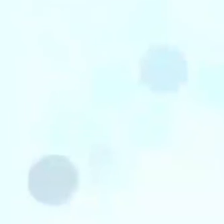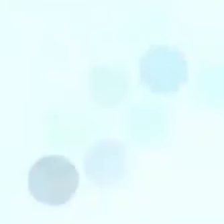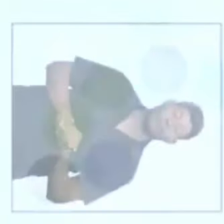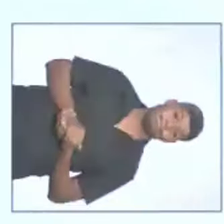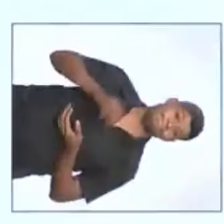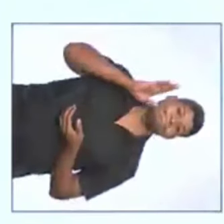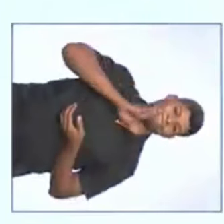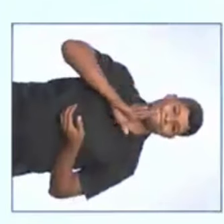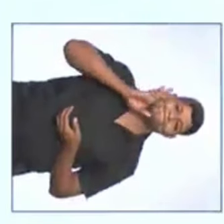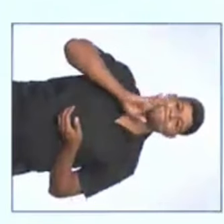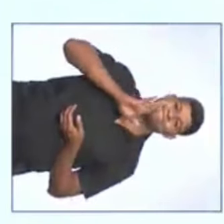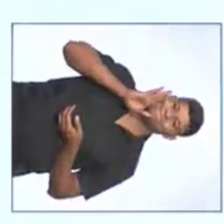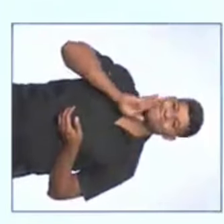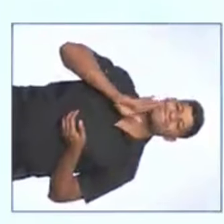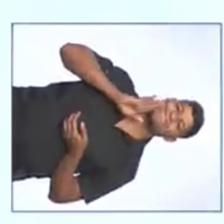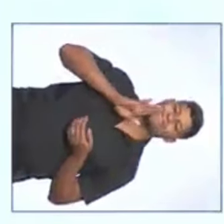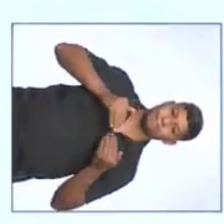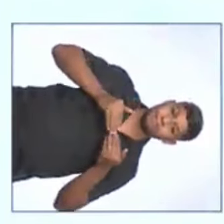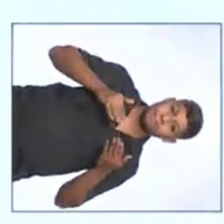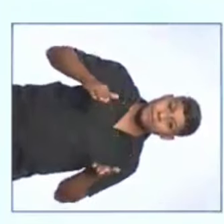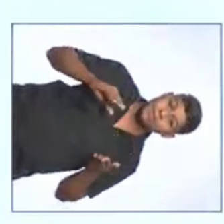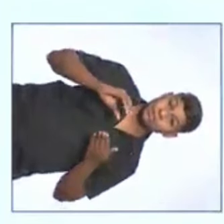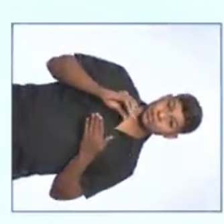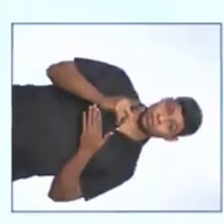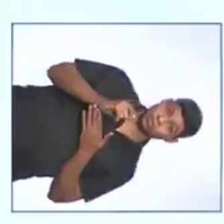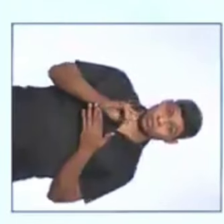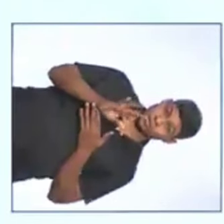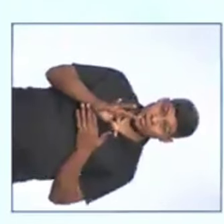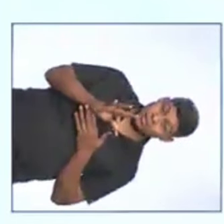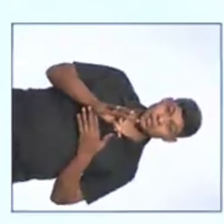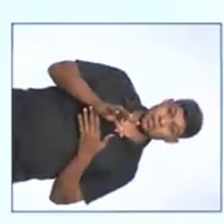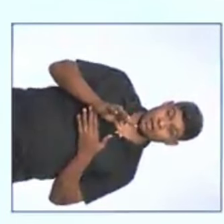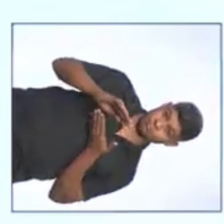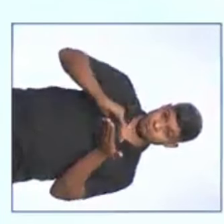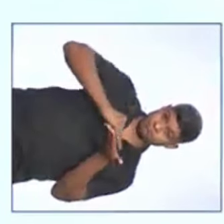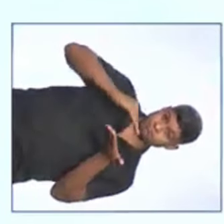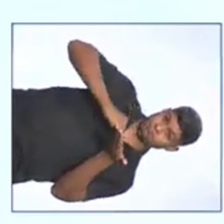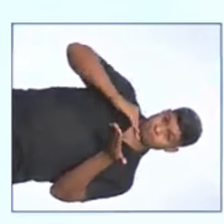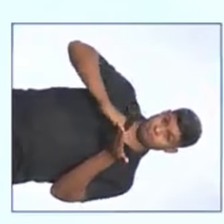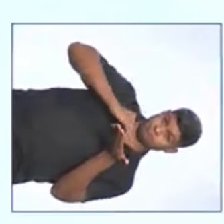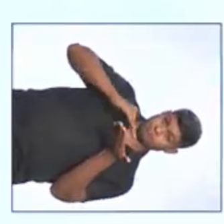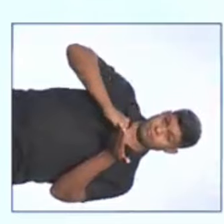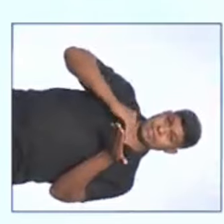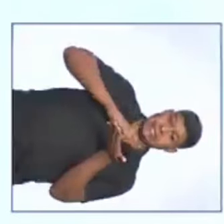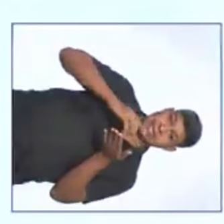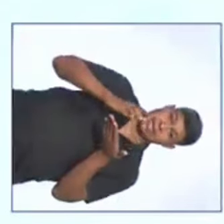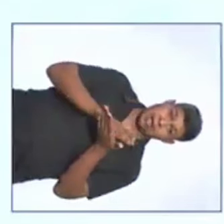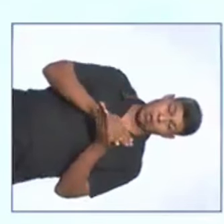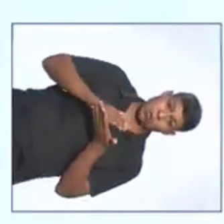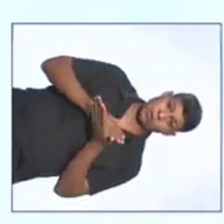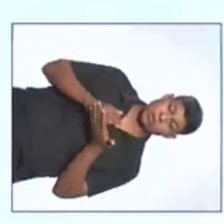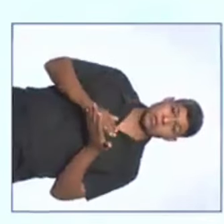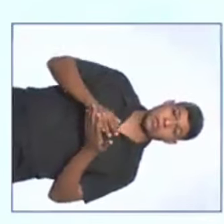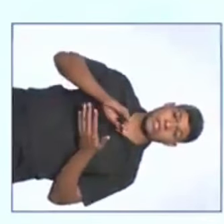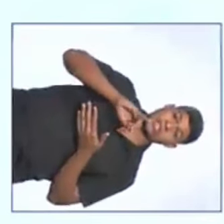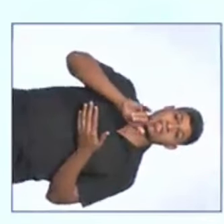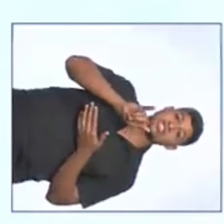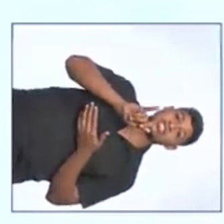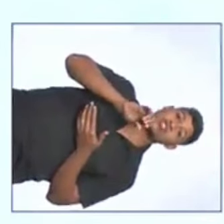Legal pessoal, como a gente abriu agora o chat, as mensagens ainda estão chegando. Mas eu já tenho algumas aqui. A